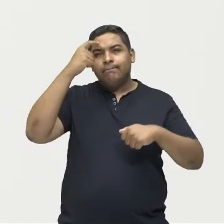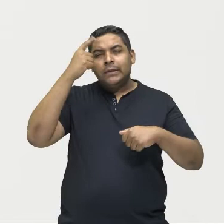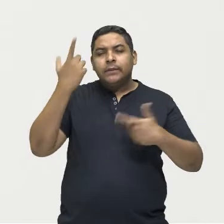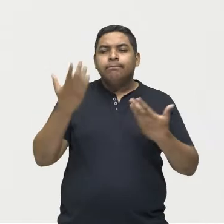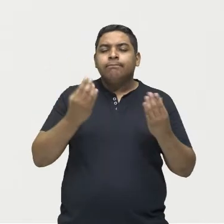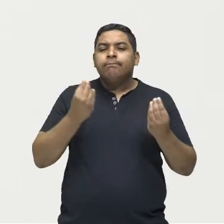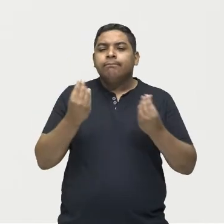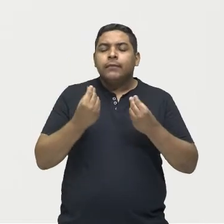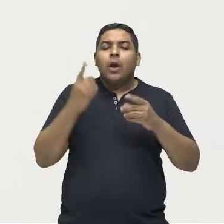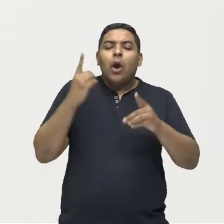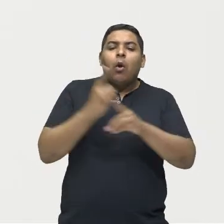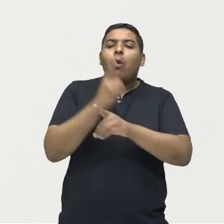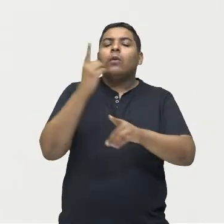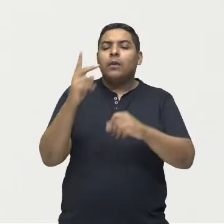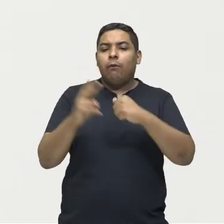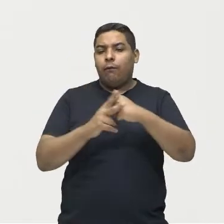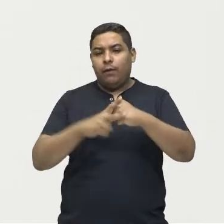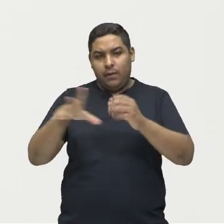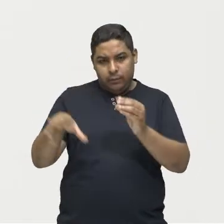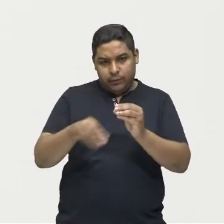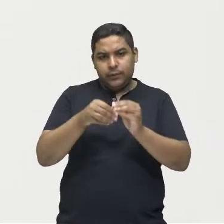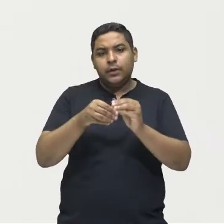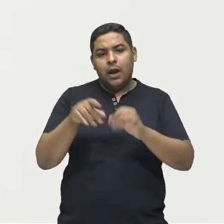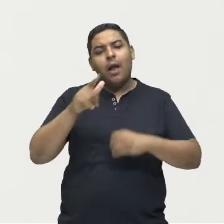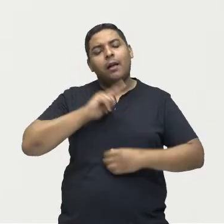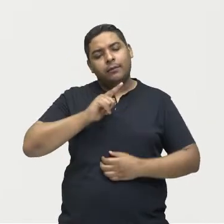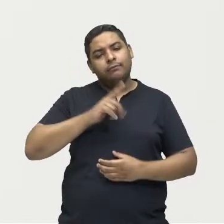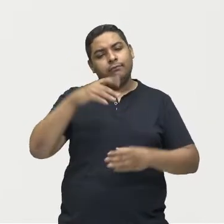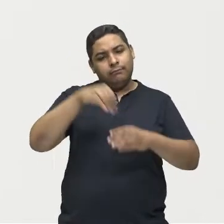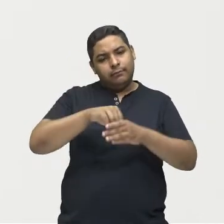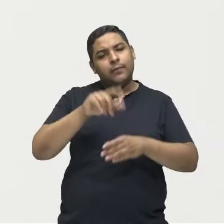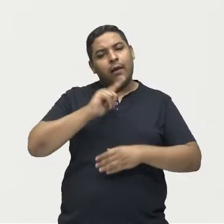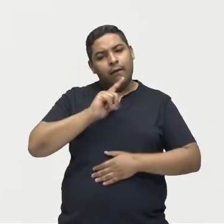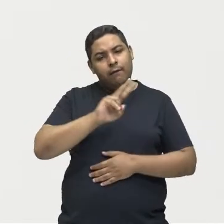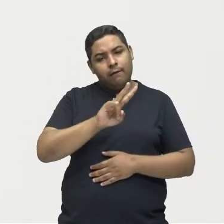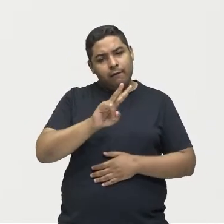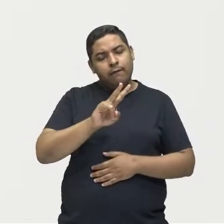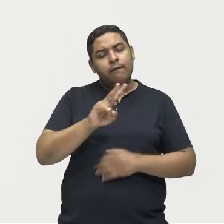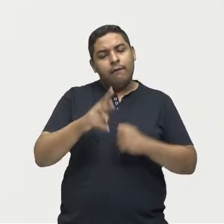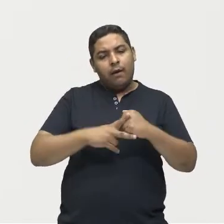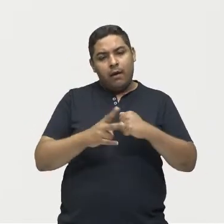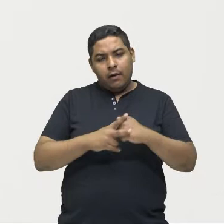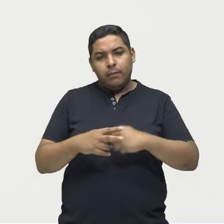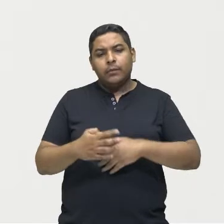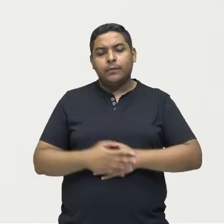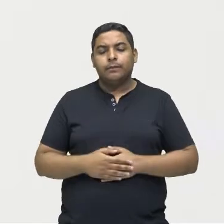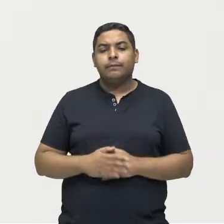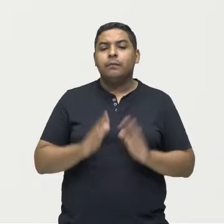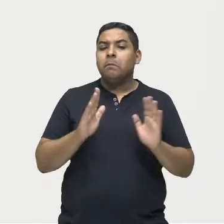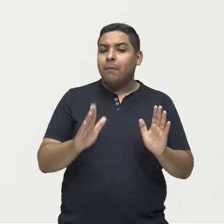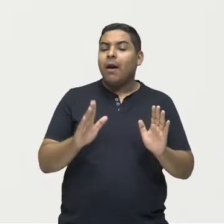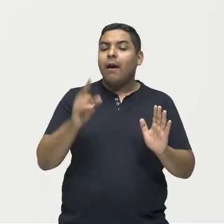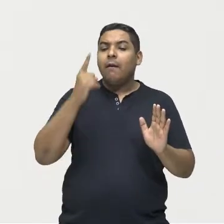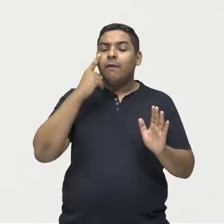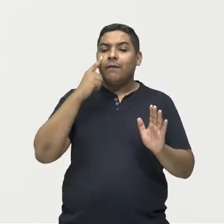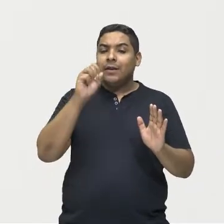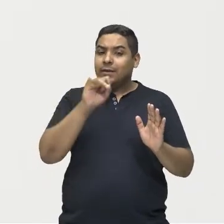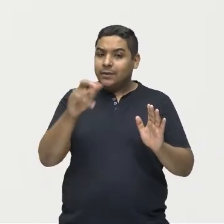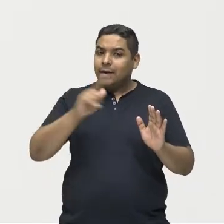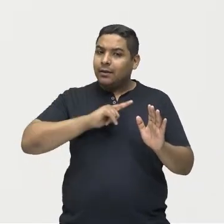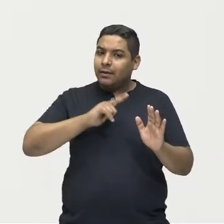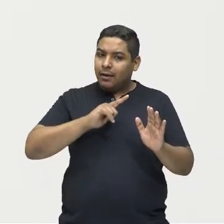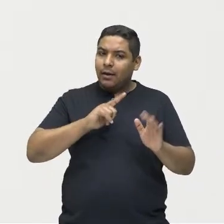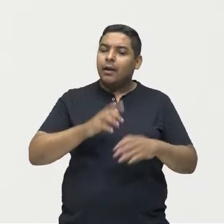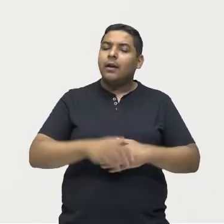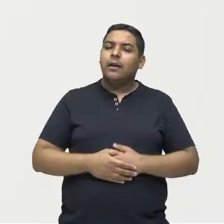verbo auxiliar, certo? Ele está aqui também. E ver se ao lado dele nós temos a forma negativa, que é o not, que pode